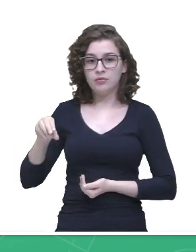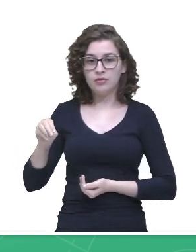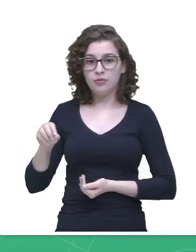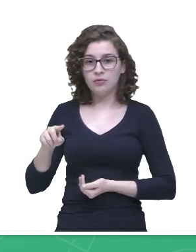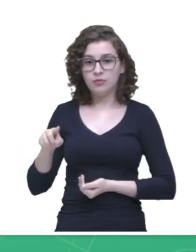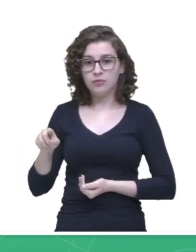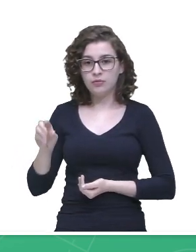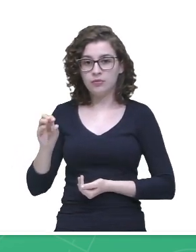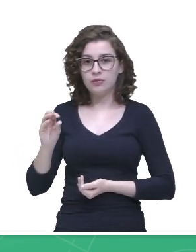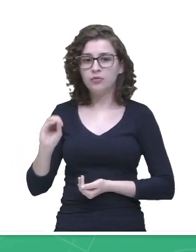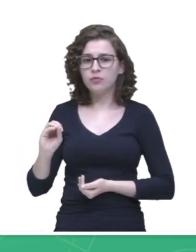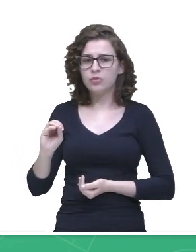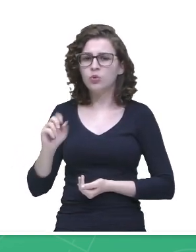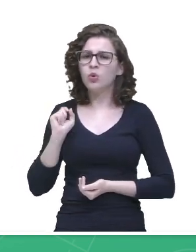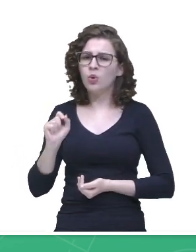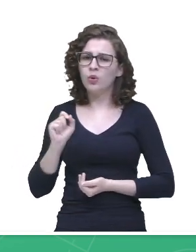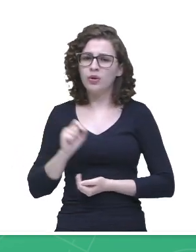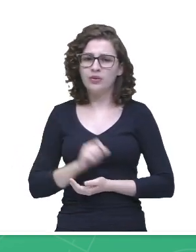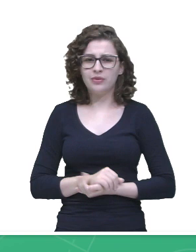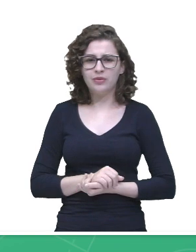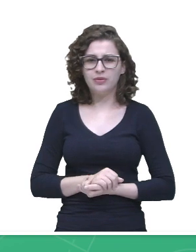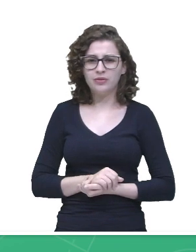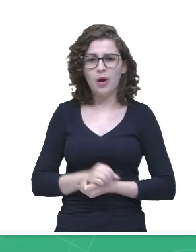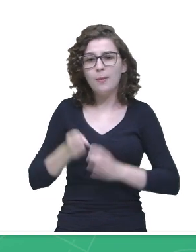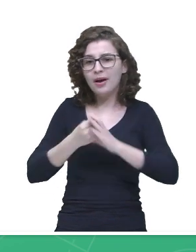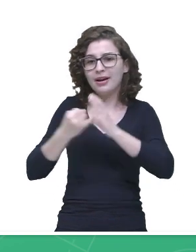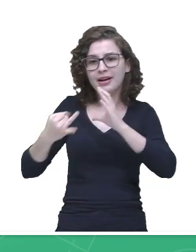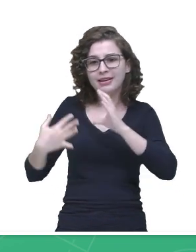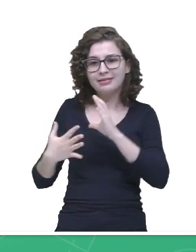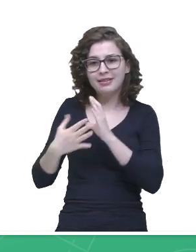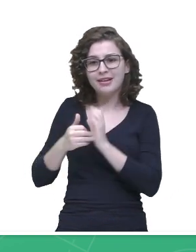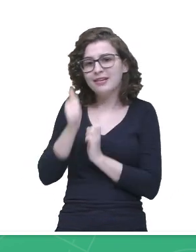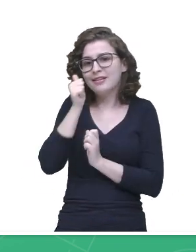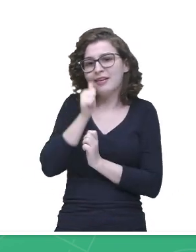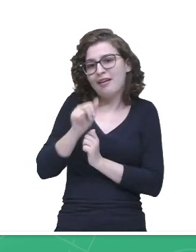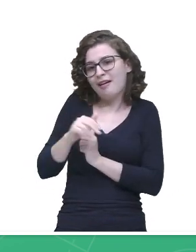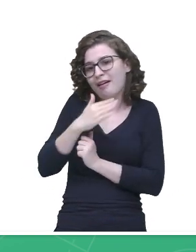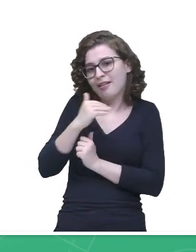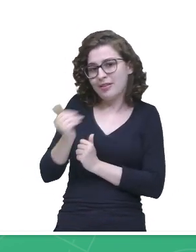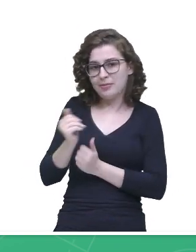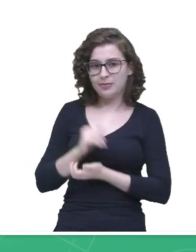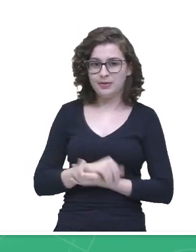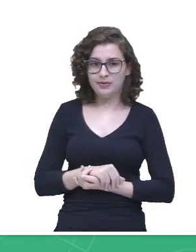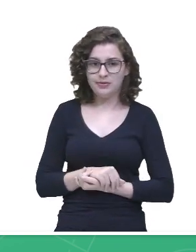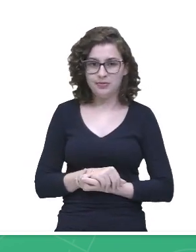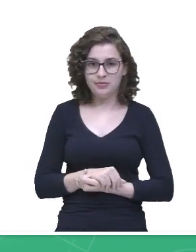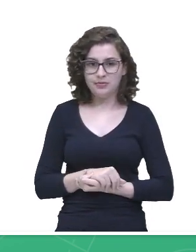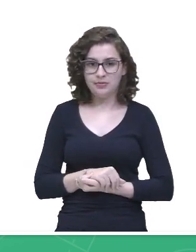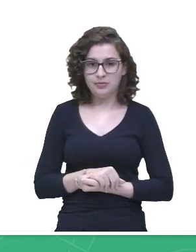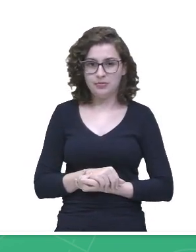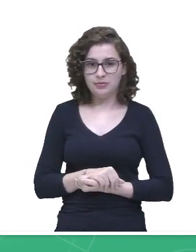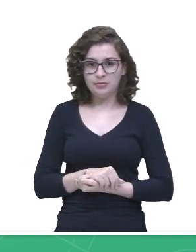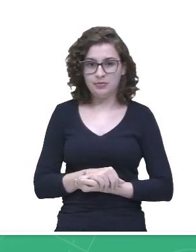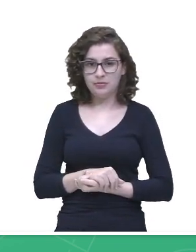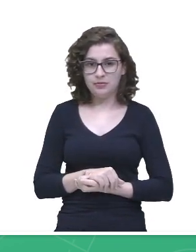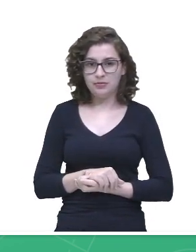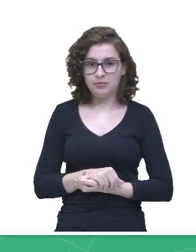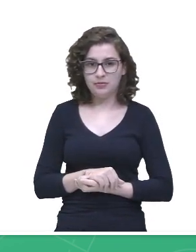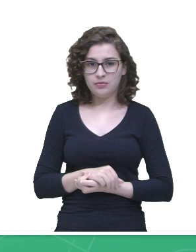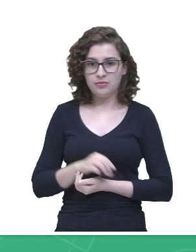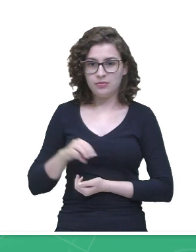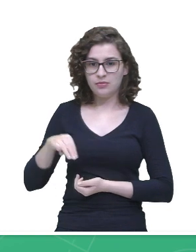demônio aqui é só uma característica da garota. Só para, monio é isso aqui, pessoal. É o coquezinho,